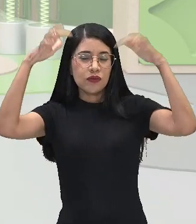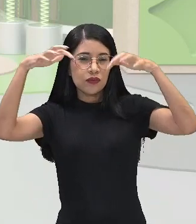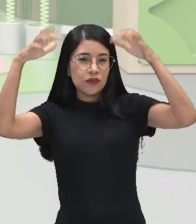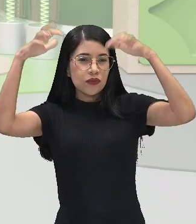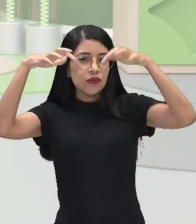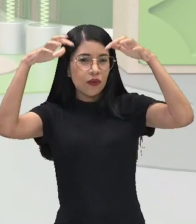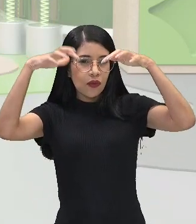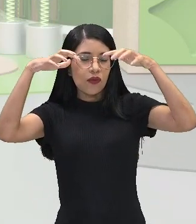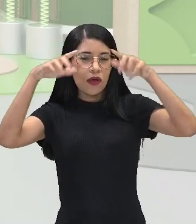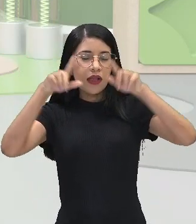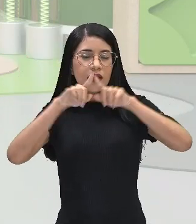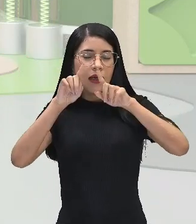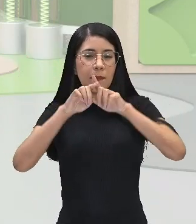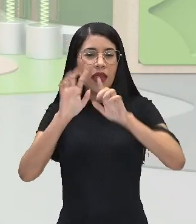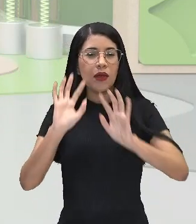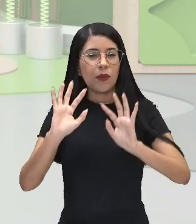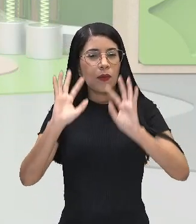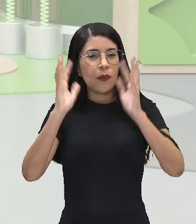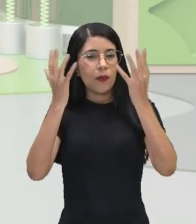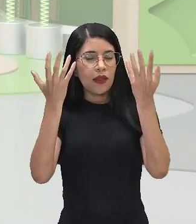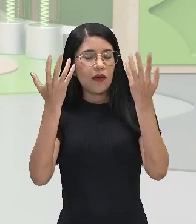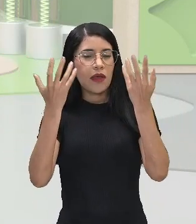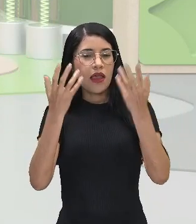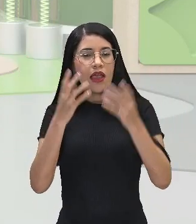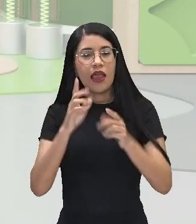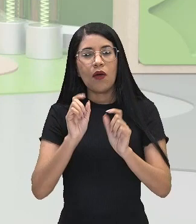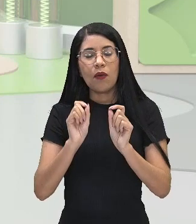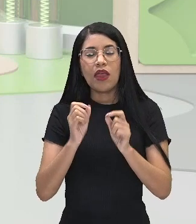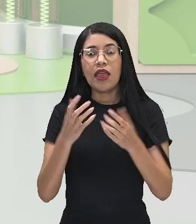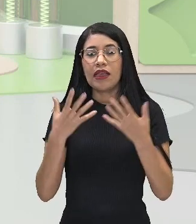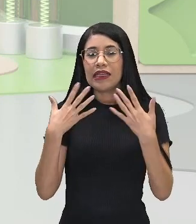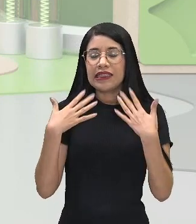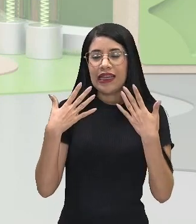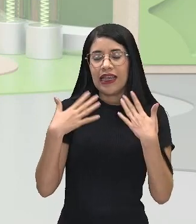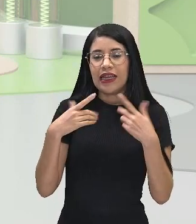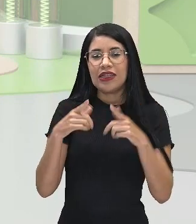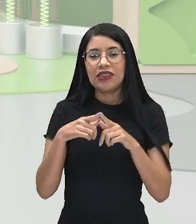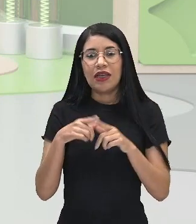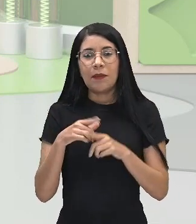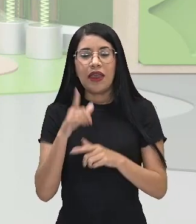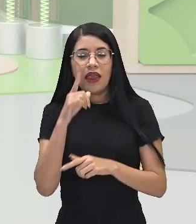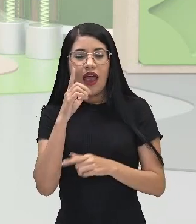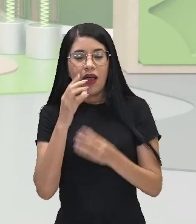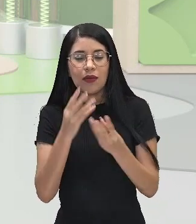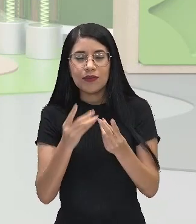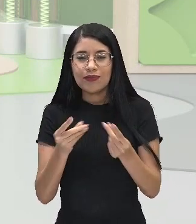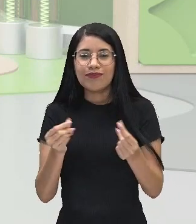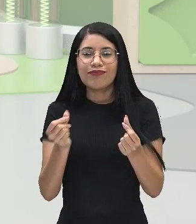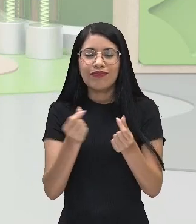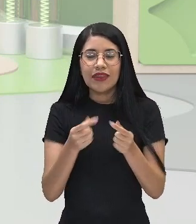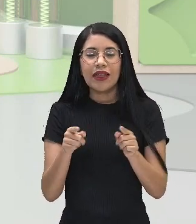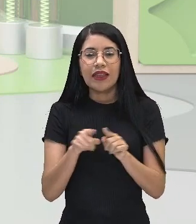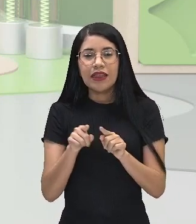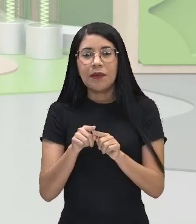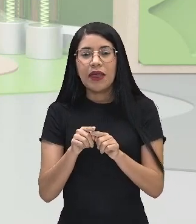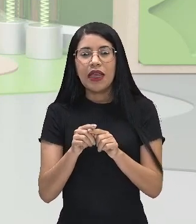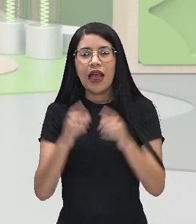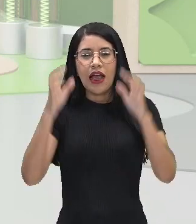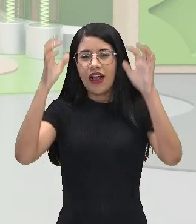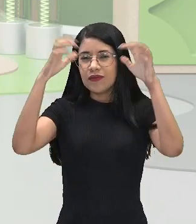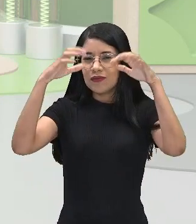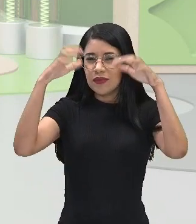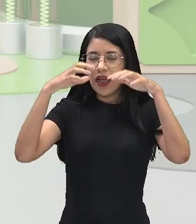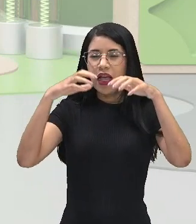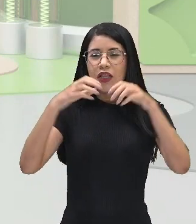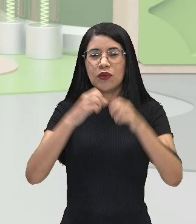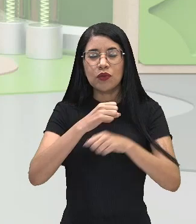Nós temos um clima que é conhecido por ser quente e ser úmido e ter uma grande quantidade de chuvas ao longo